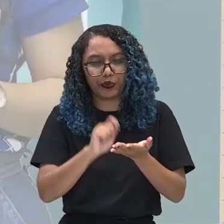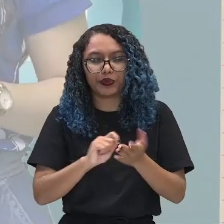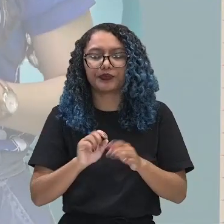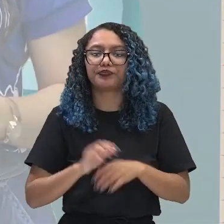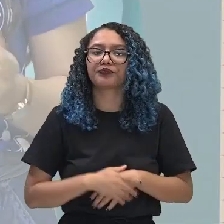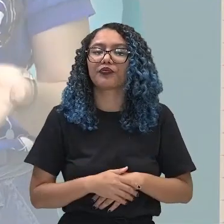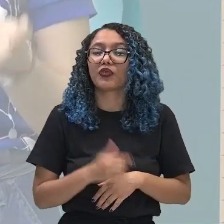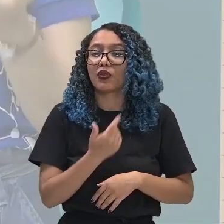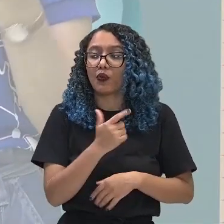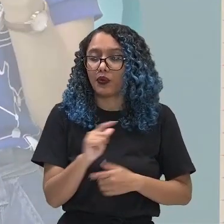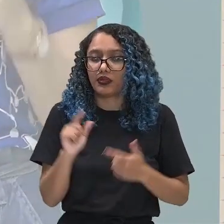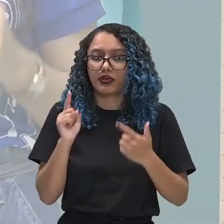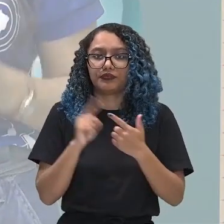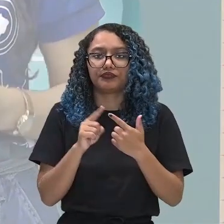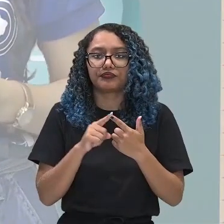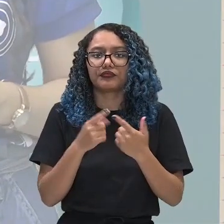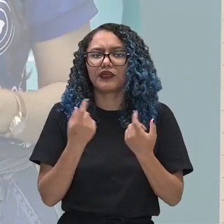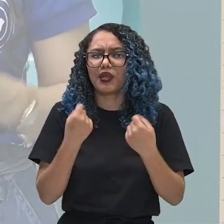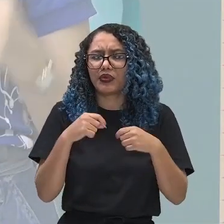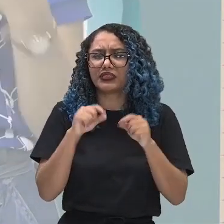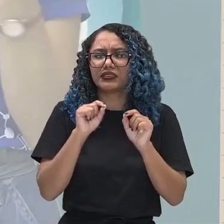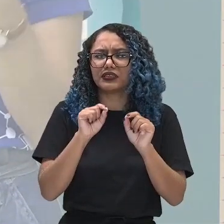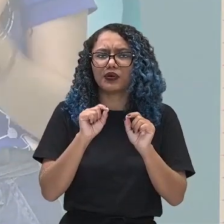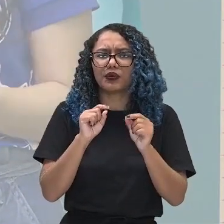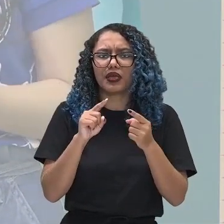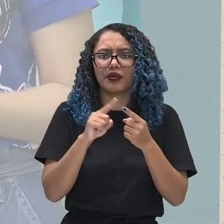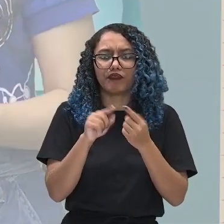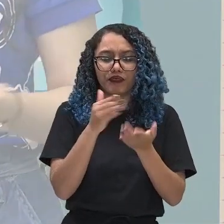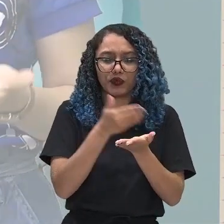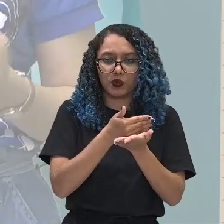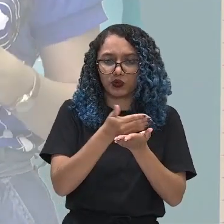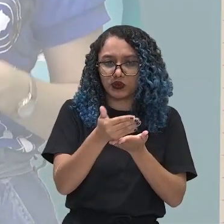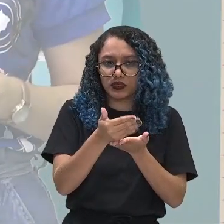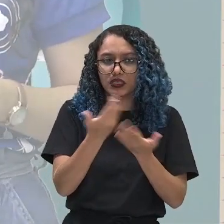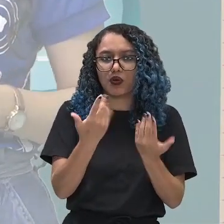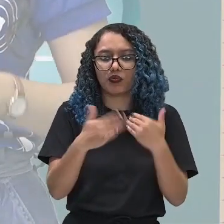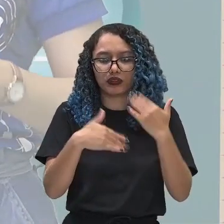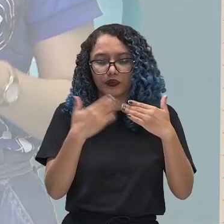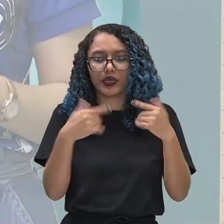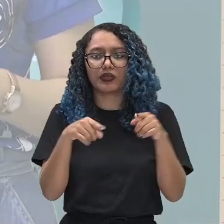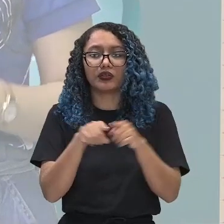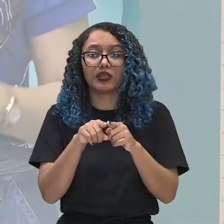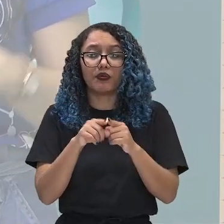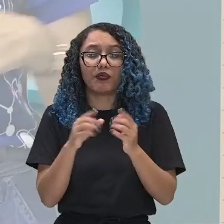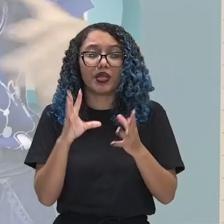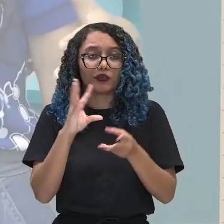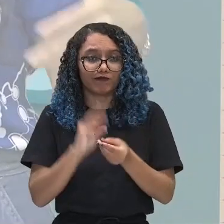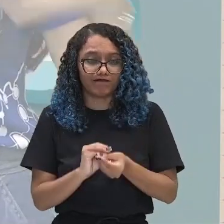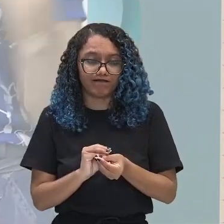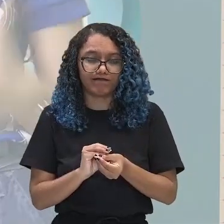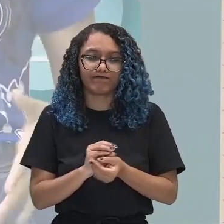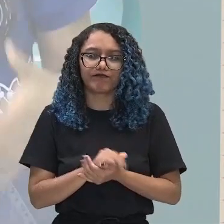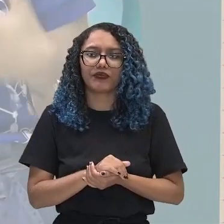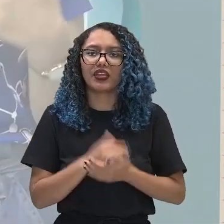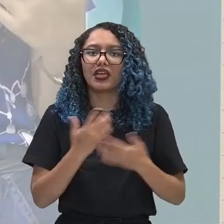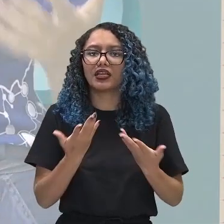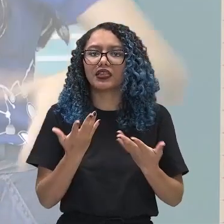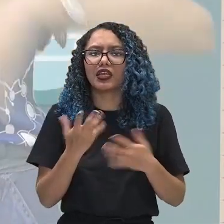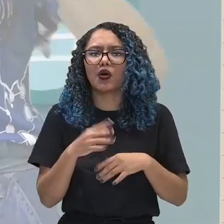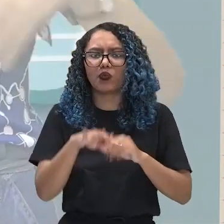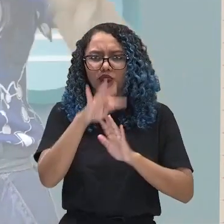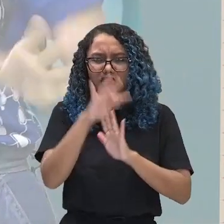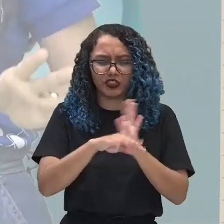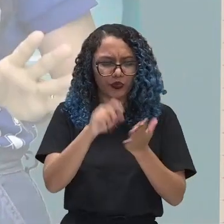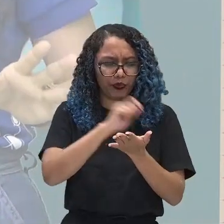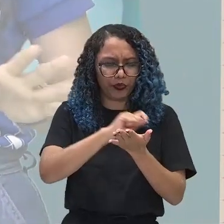outra característica que é precisa ter introdução, precisa ter um desenvolvimento e precisa ter uma conclusão. Então, você não pode escrever o texto